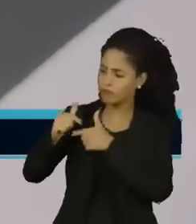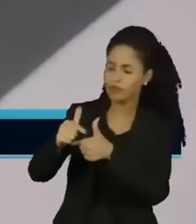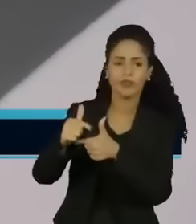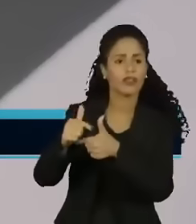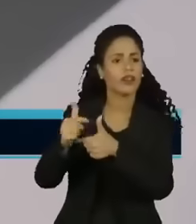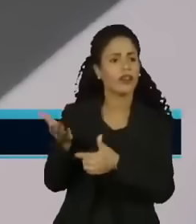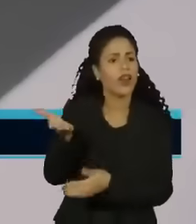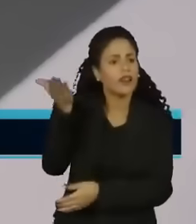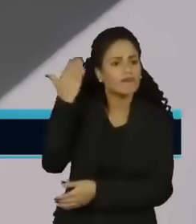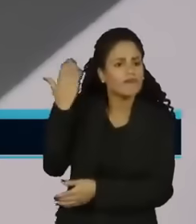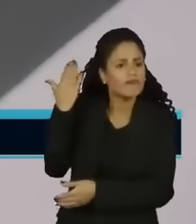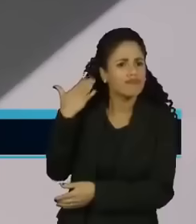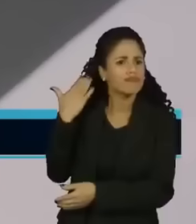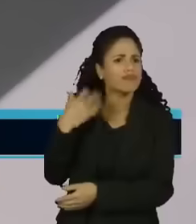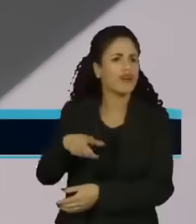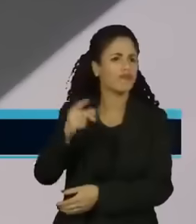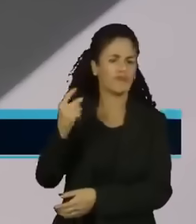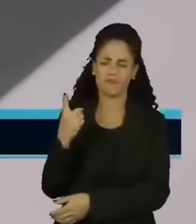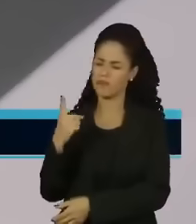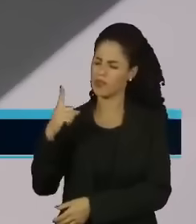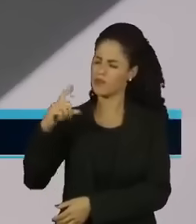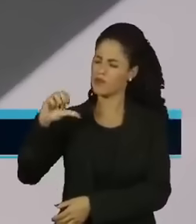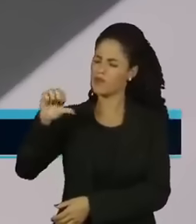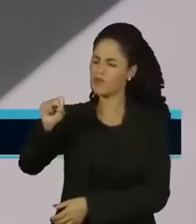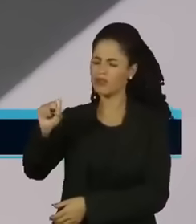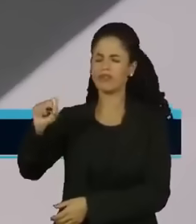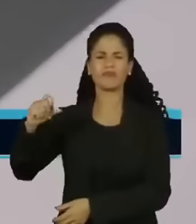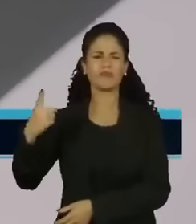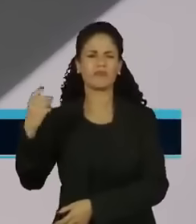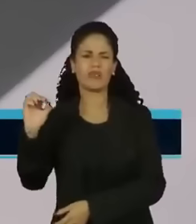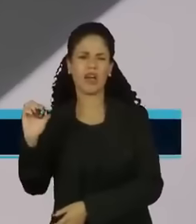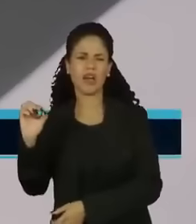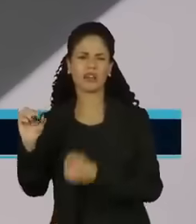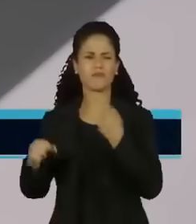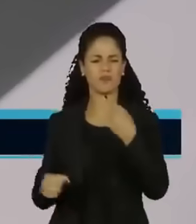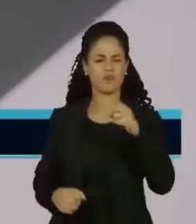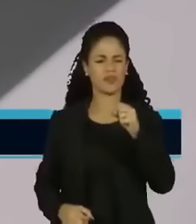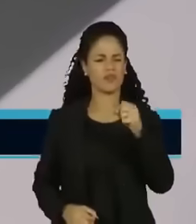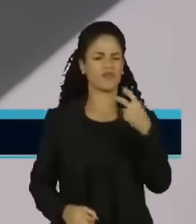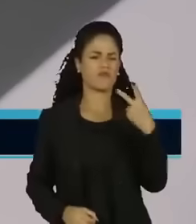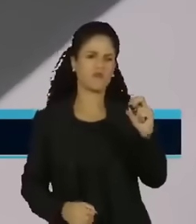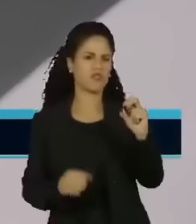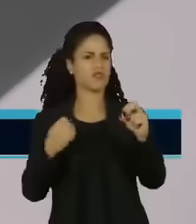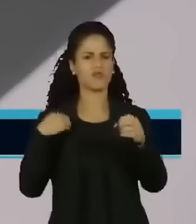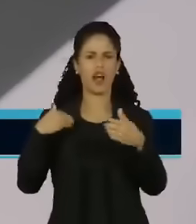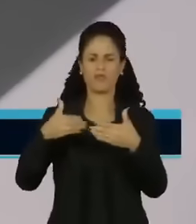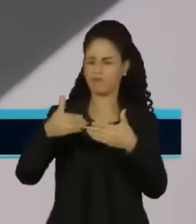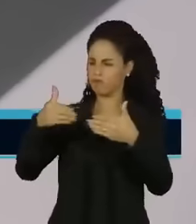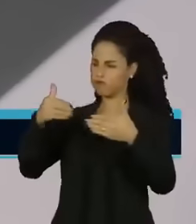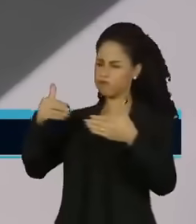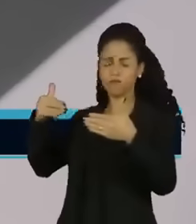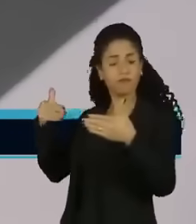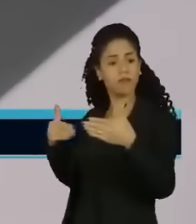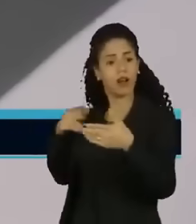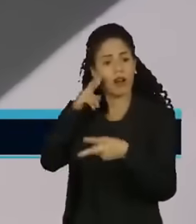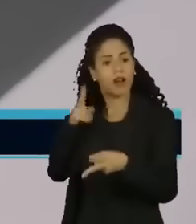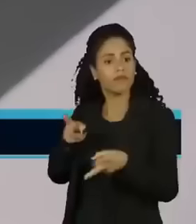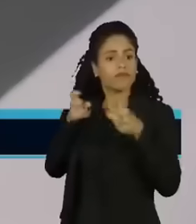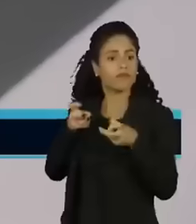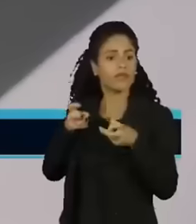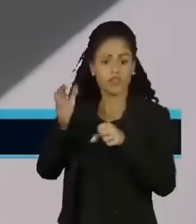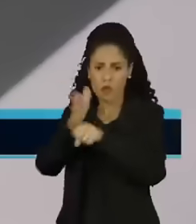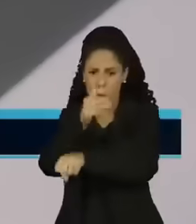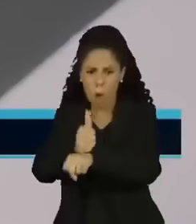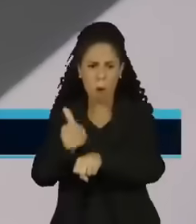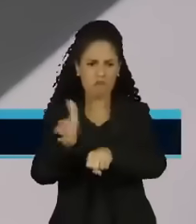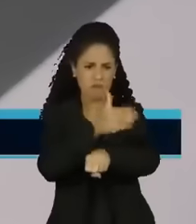os processos de independência, lá em 1810, 1820, até os tempos, 3 décadas atrás, que aí pararam recentemente os golpes de